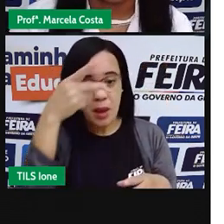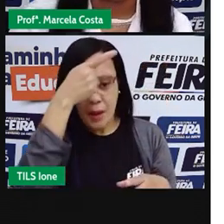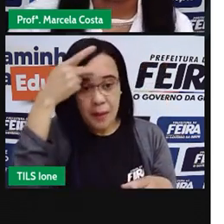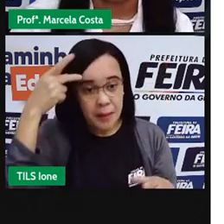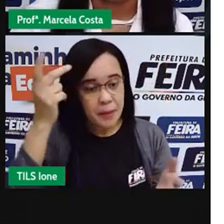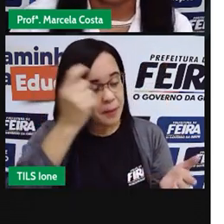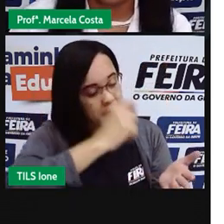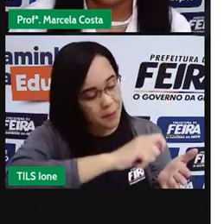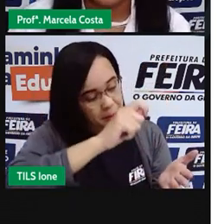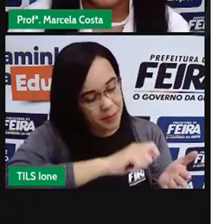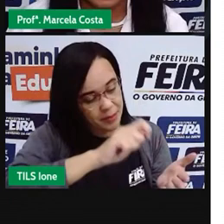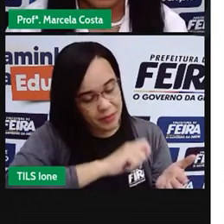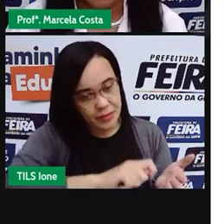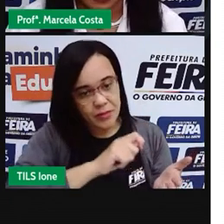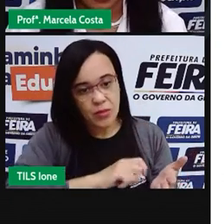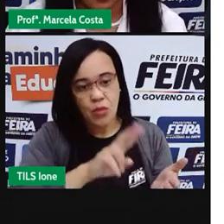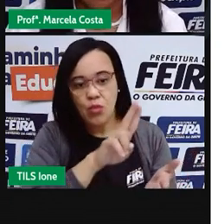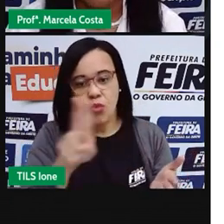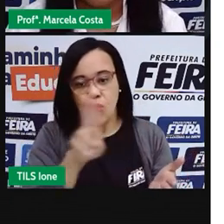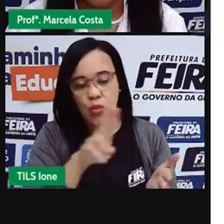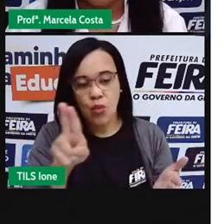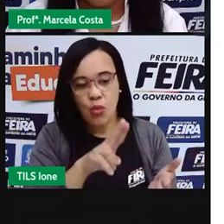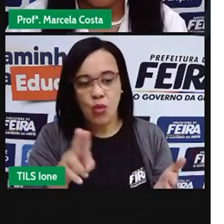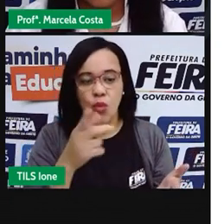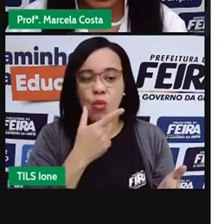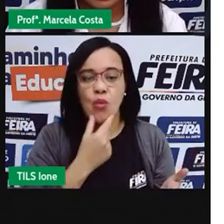escreveu, é o Alexandre Rampazzo,